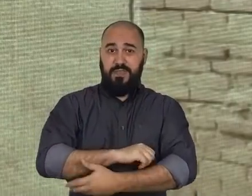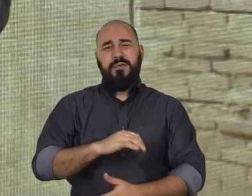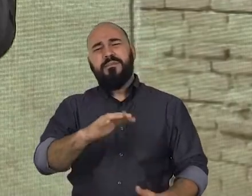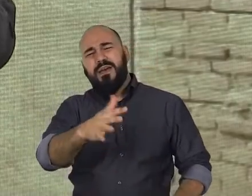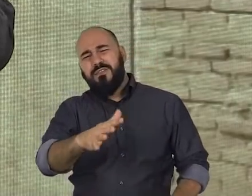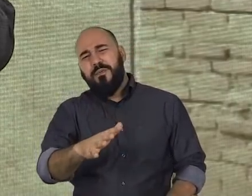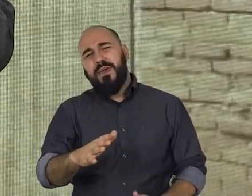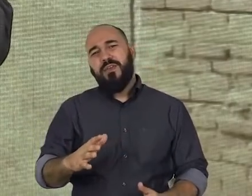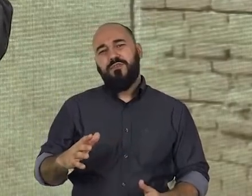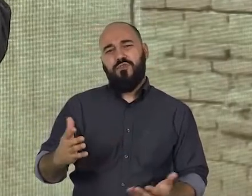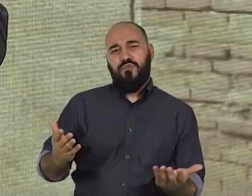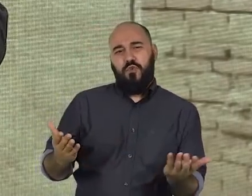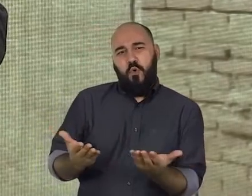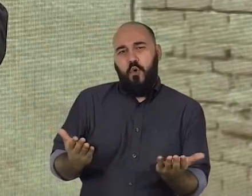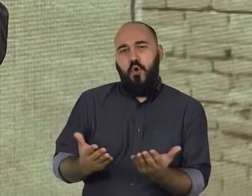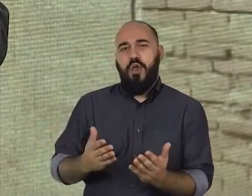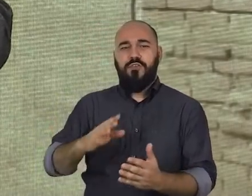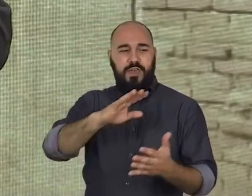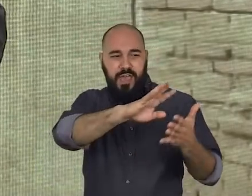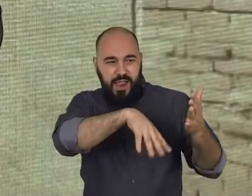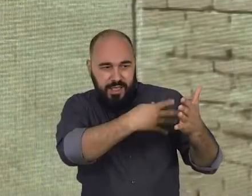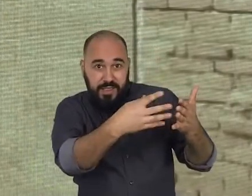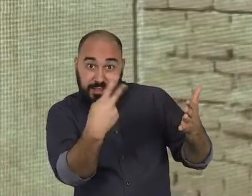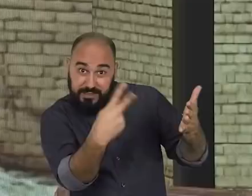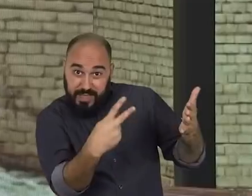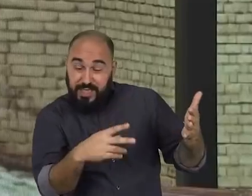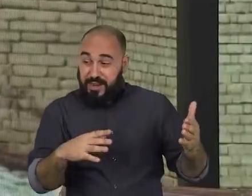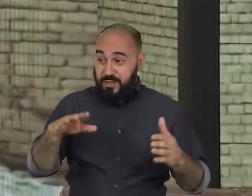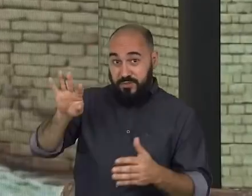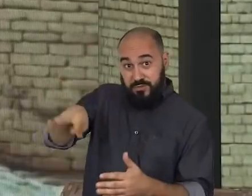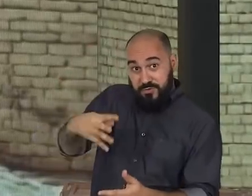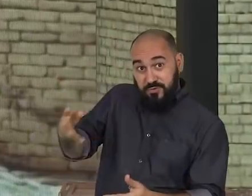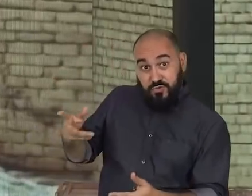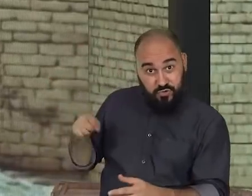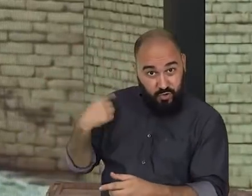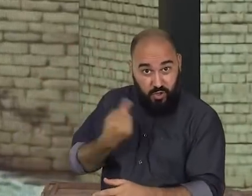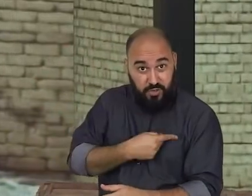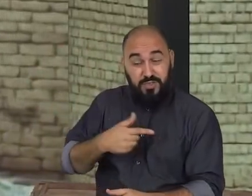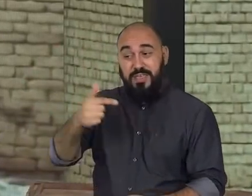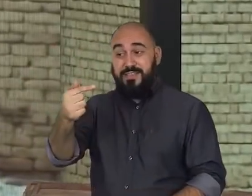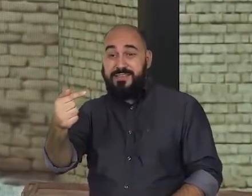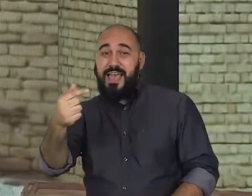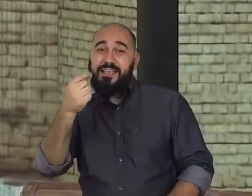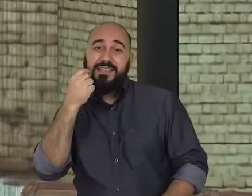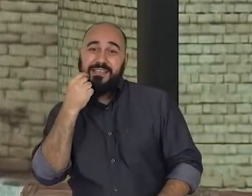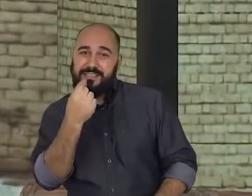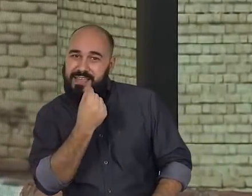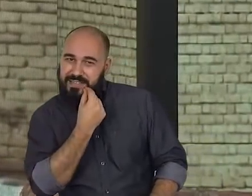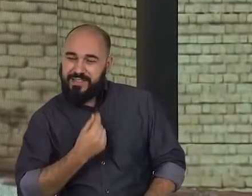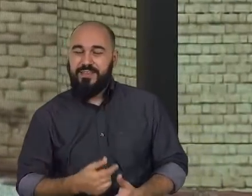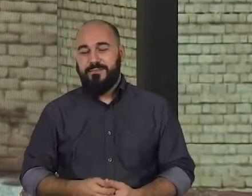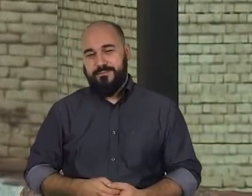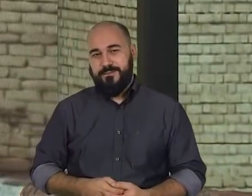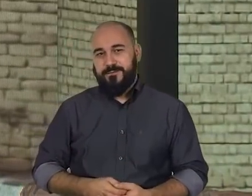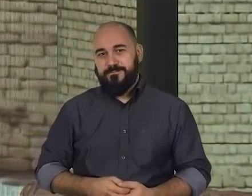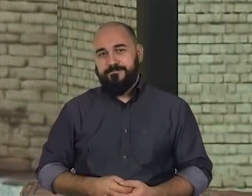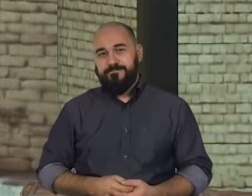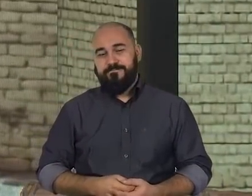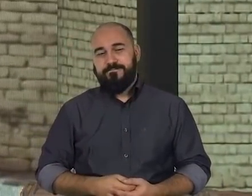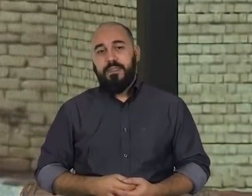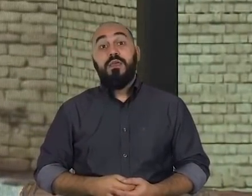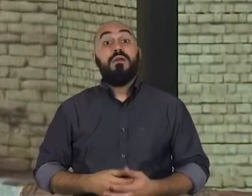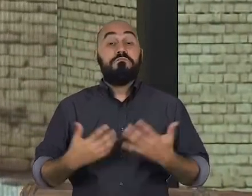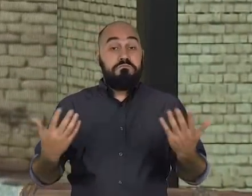setembro daquele ano. Ficou claro para você? Mas aí, a crônica babilônica diz que depois de receber